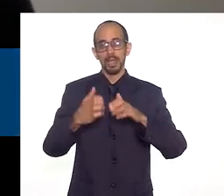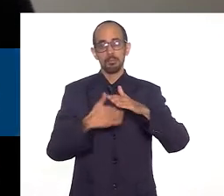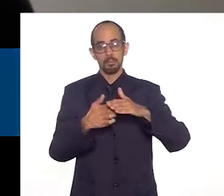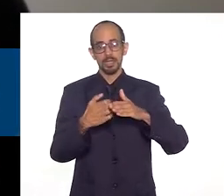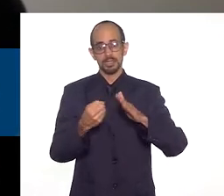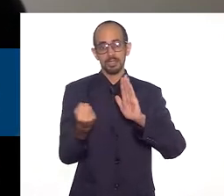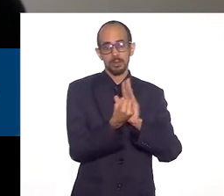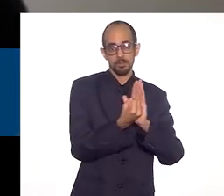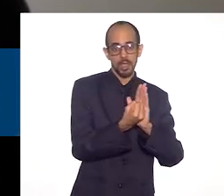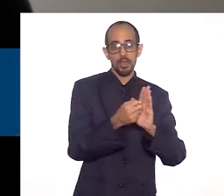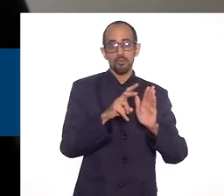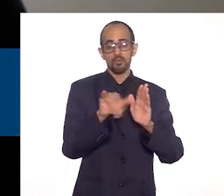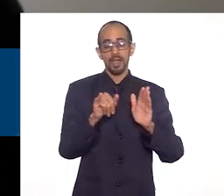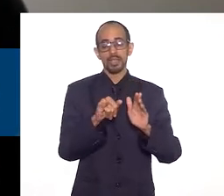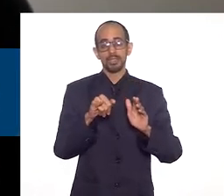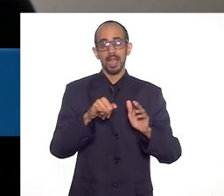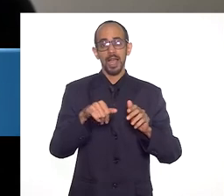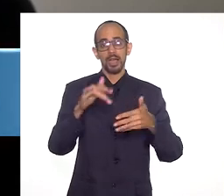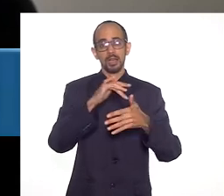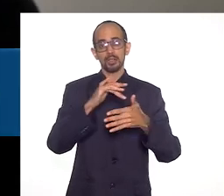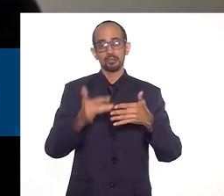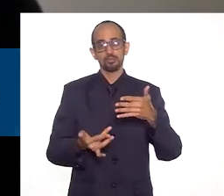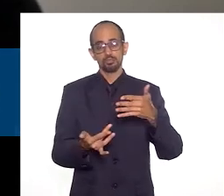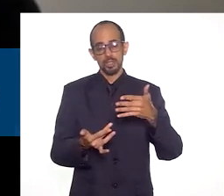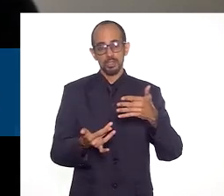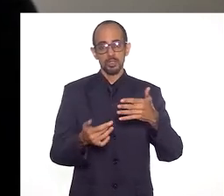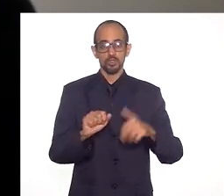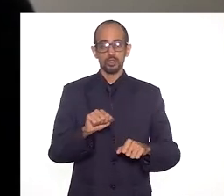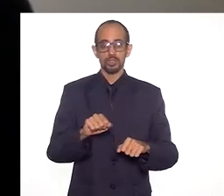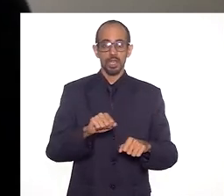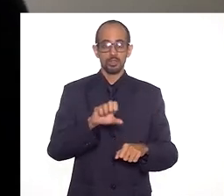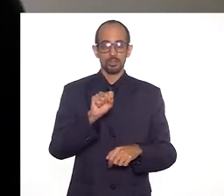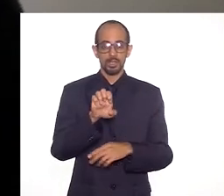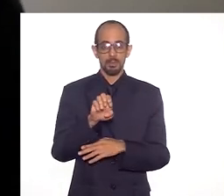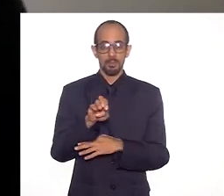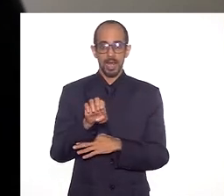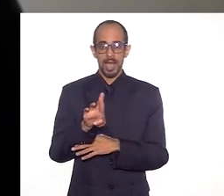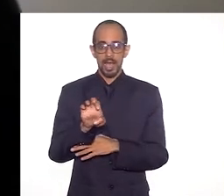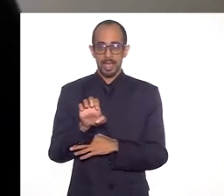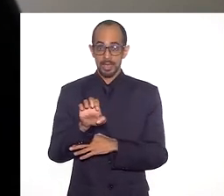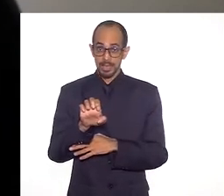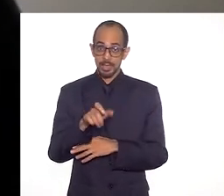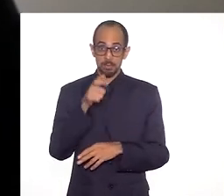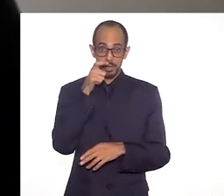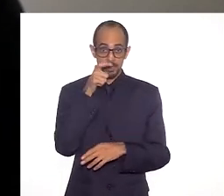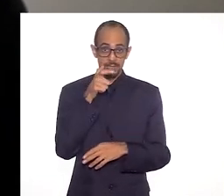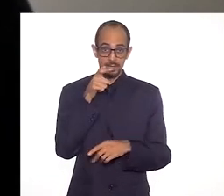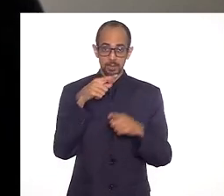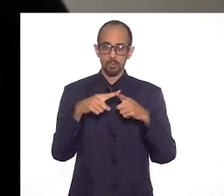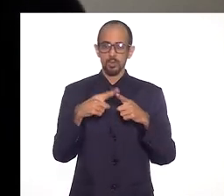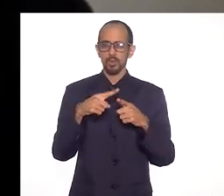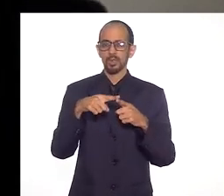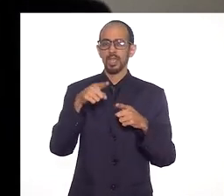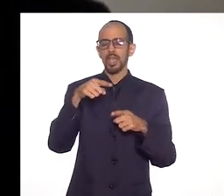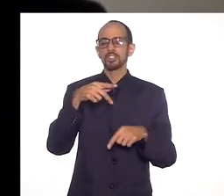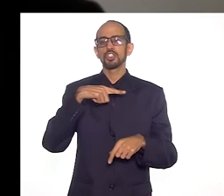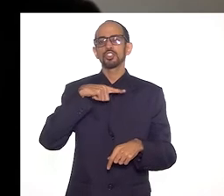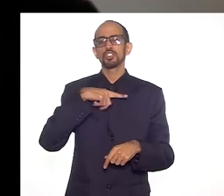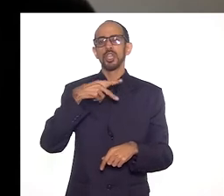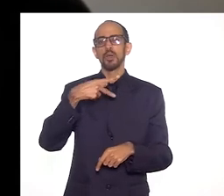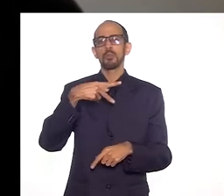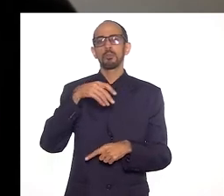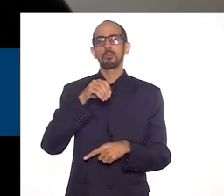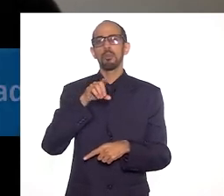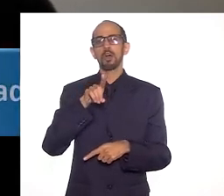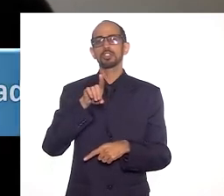disponível aí na plataforma do Sebrae e também nos canais aqui do Fórum Desenvolvimento. E fique ligado, porque esse bate-papo também está em